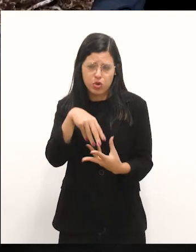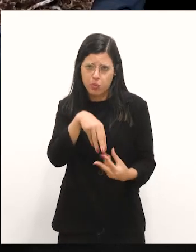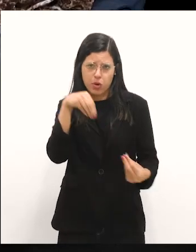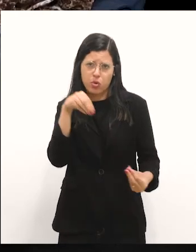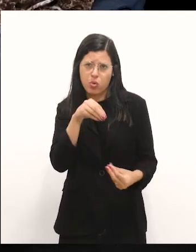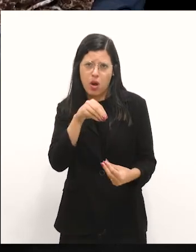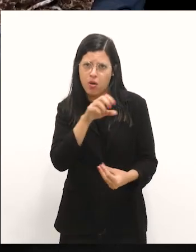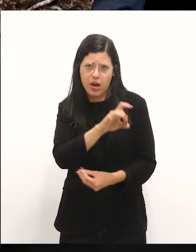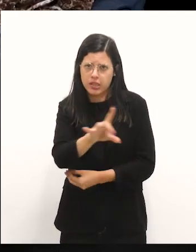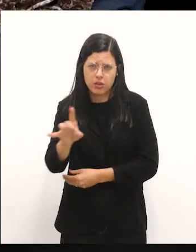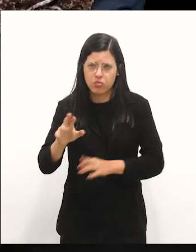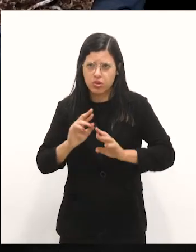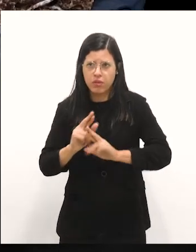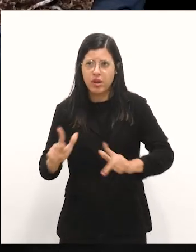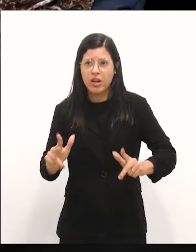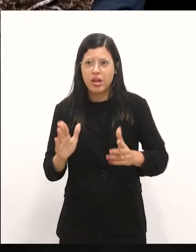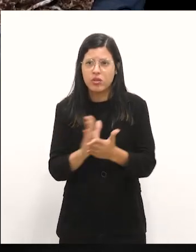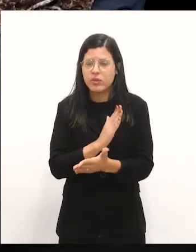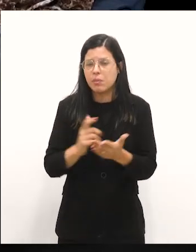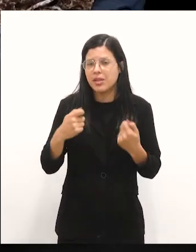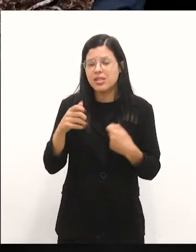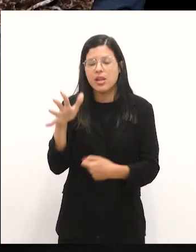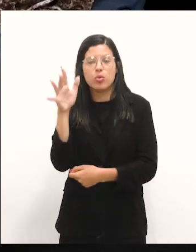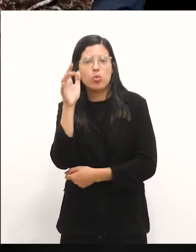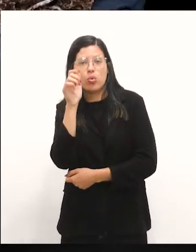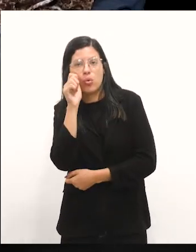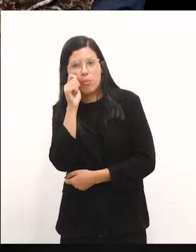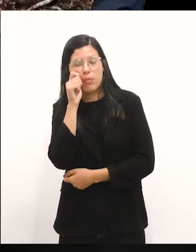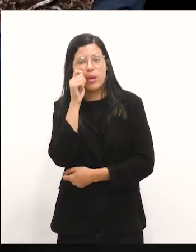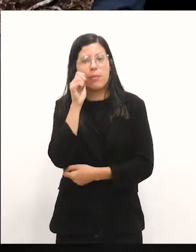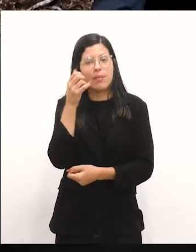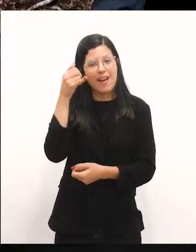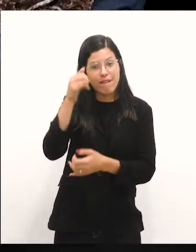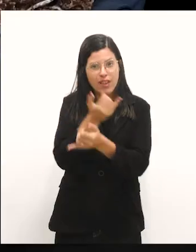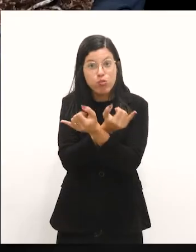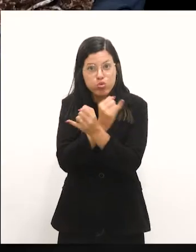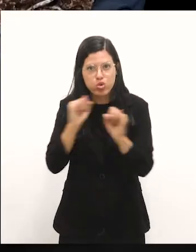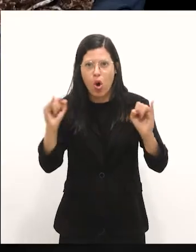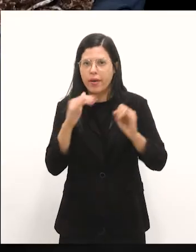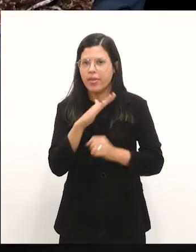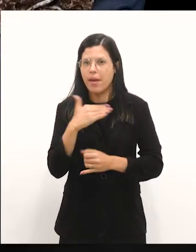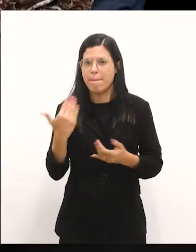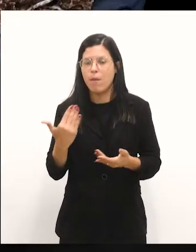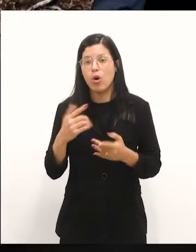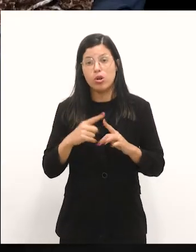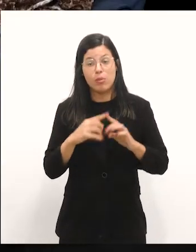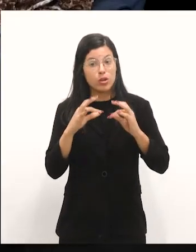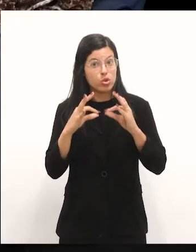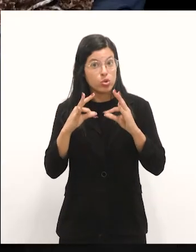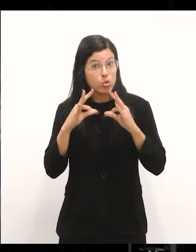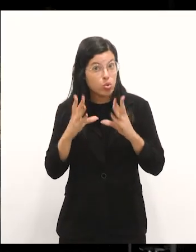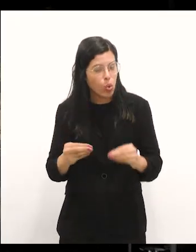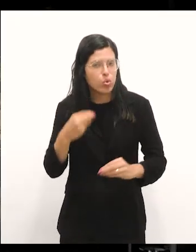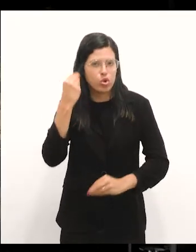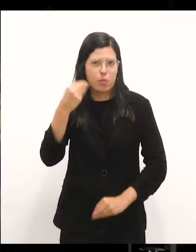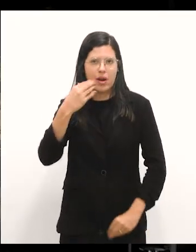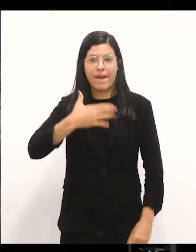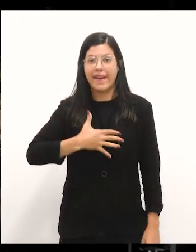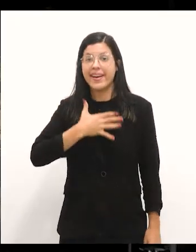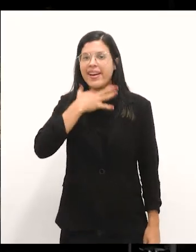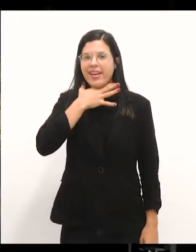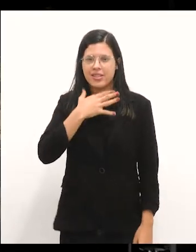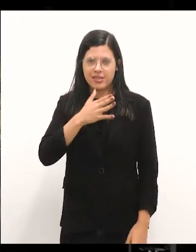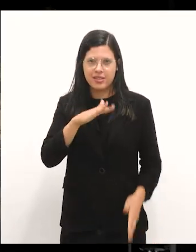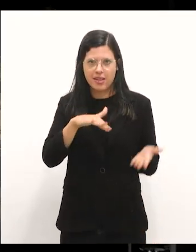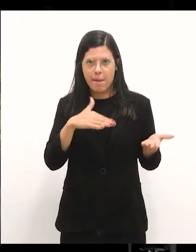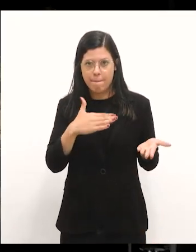precisar dormir para não ter o choque da morte, né? Embora todos passamos por o que a gente chama de crise da morte. Eu